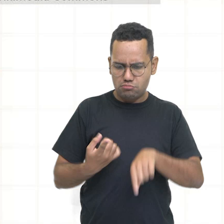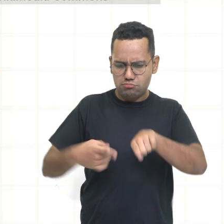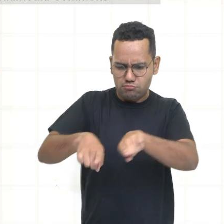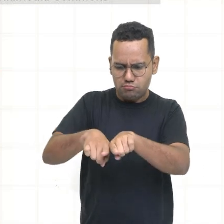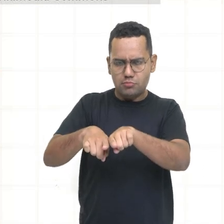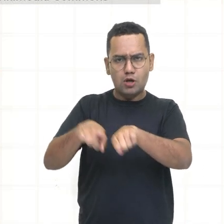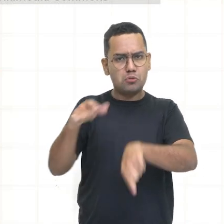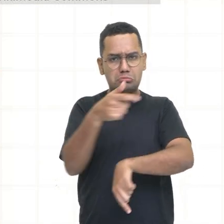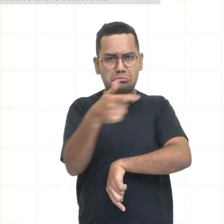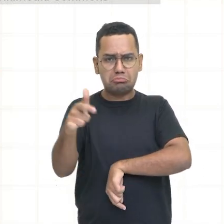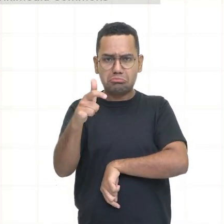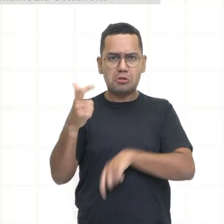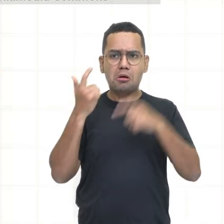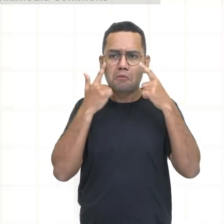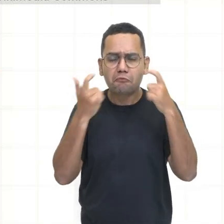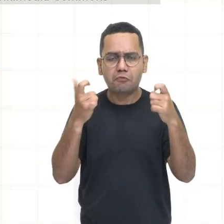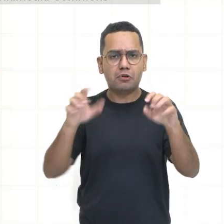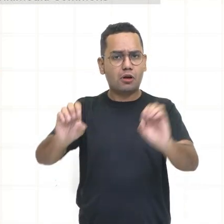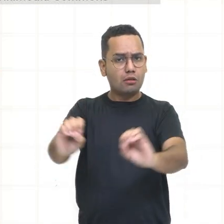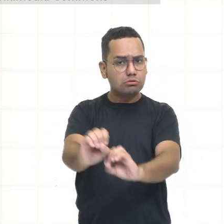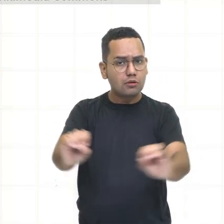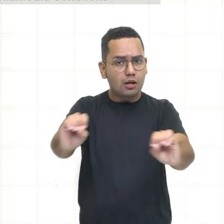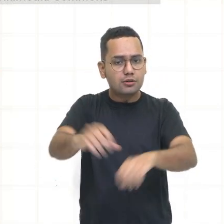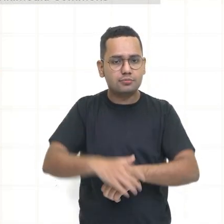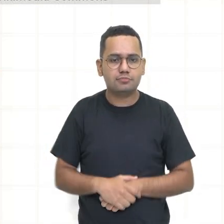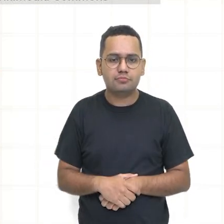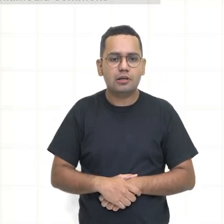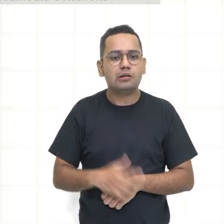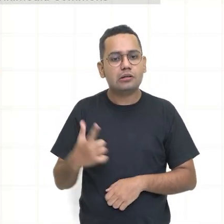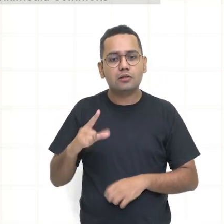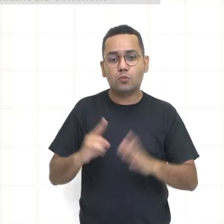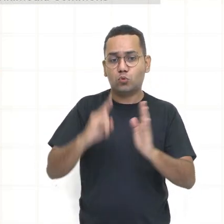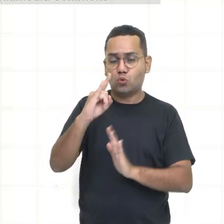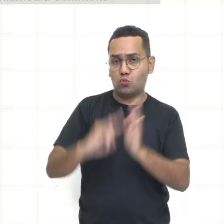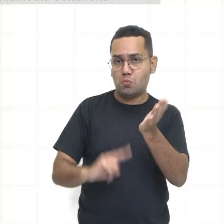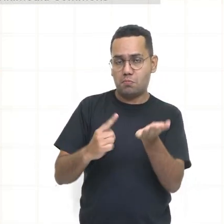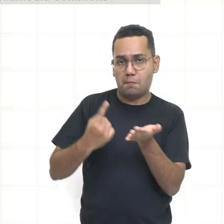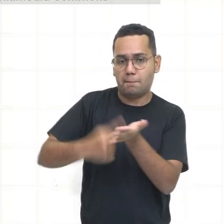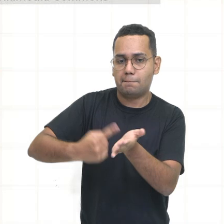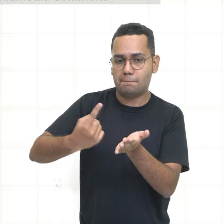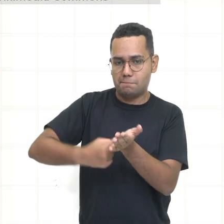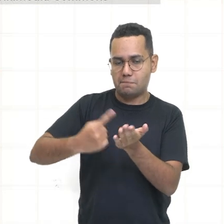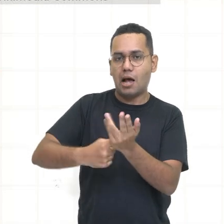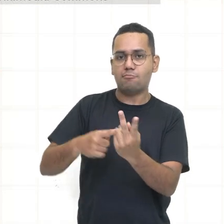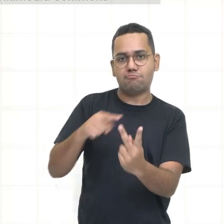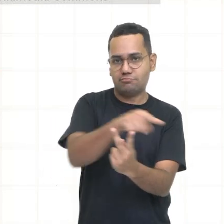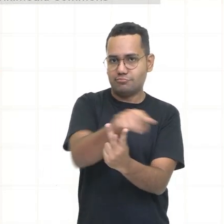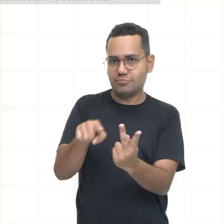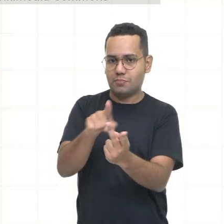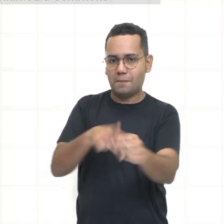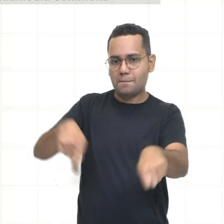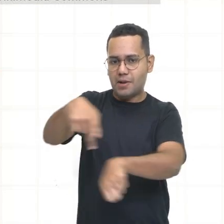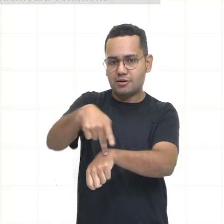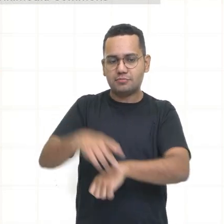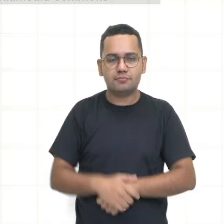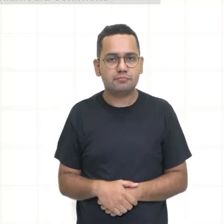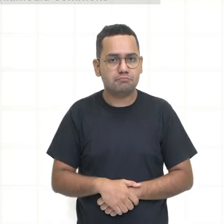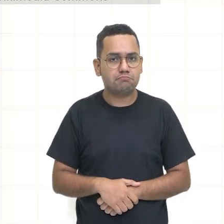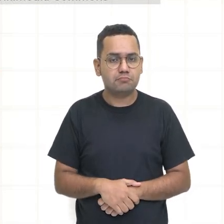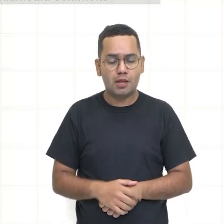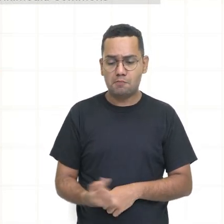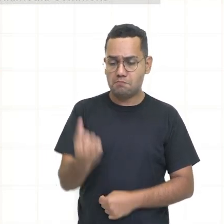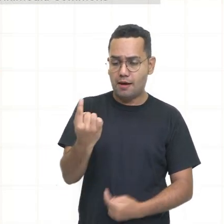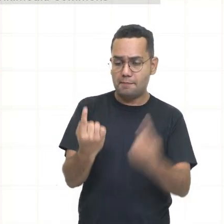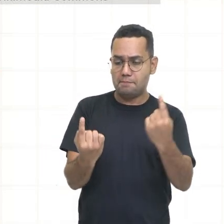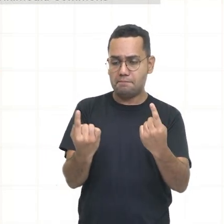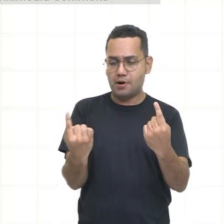agressão? Tinham, né, que era justamente o Pacto Germano-Soviético, em que dizia que nem a